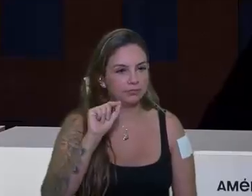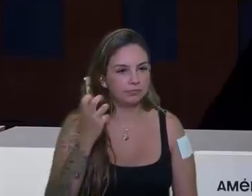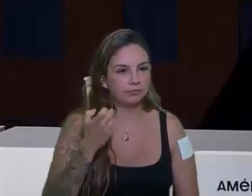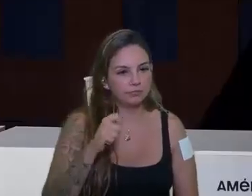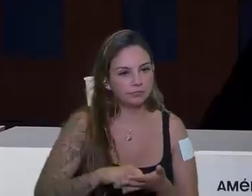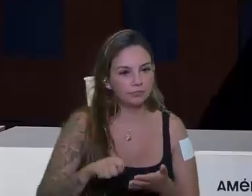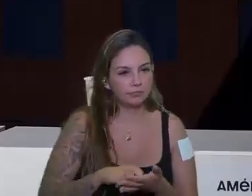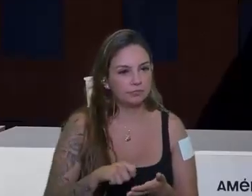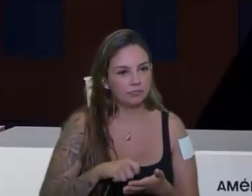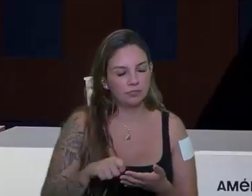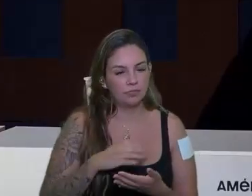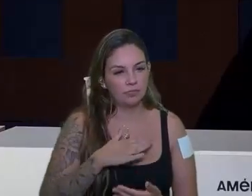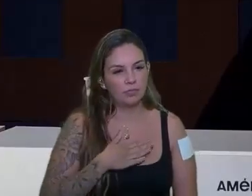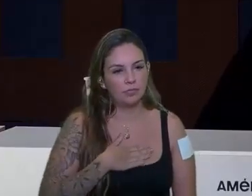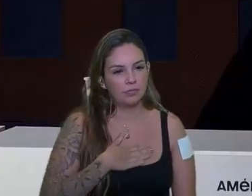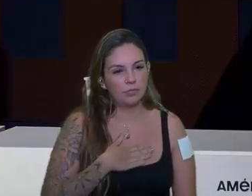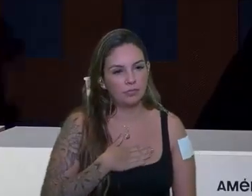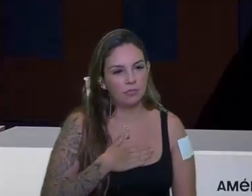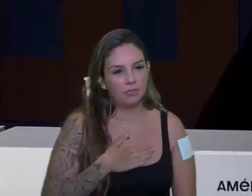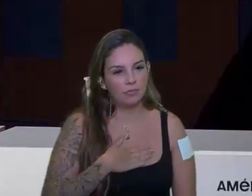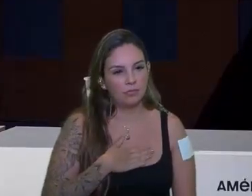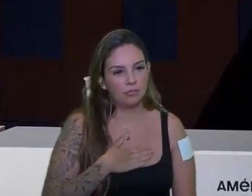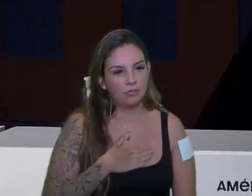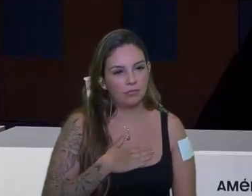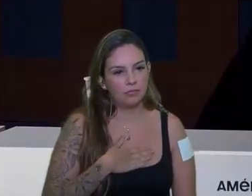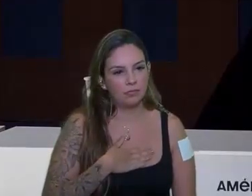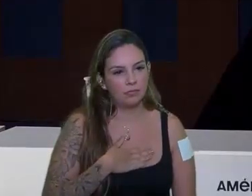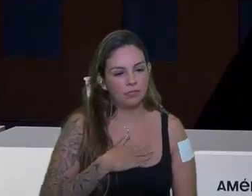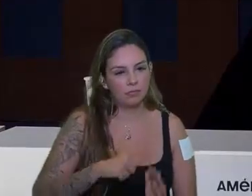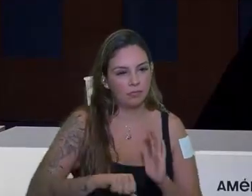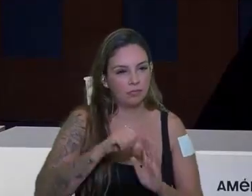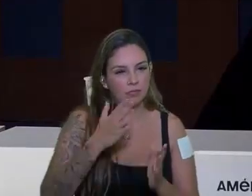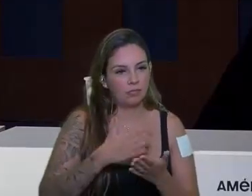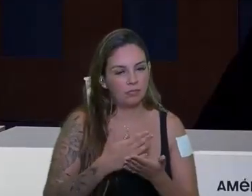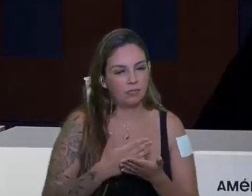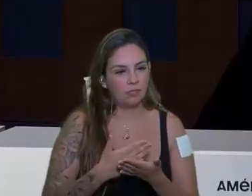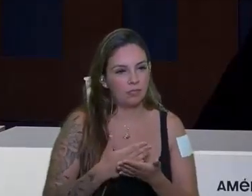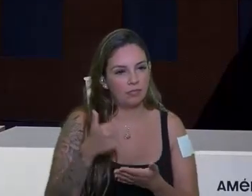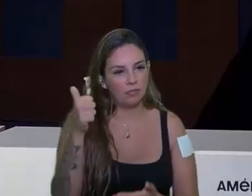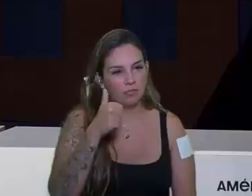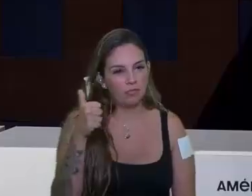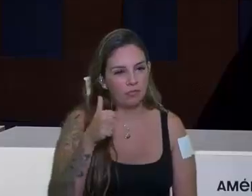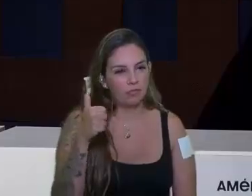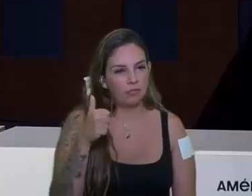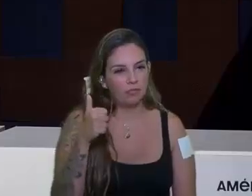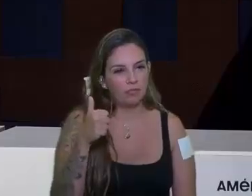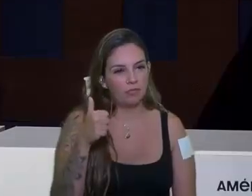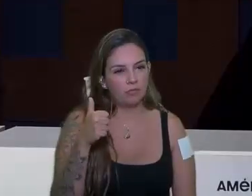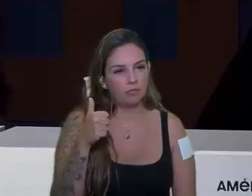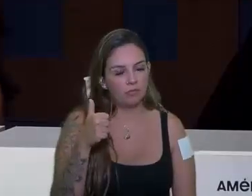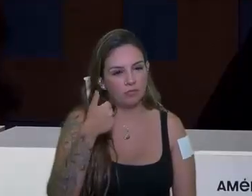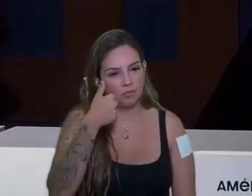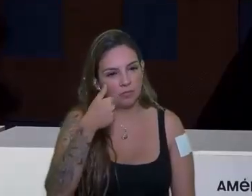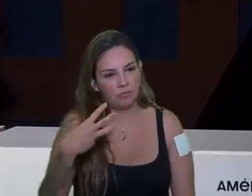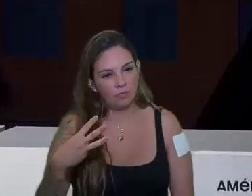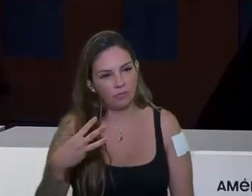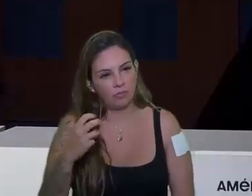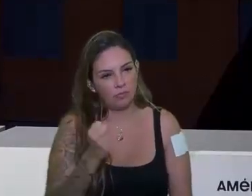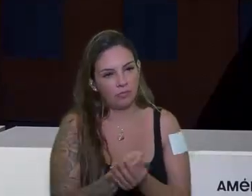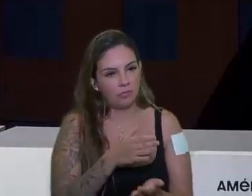queria escrever, eu escrevia para mim. Então, eu escrevia para a minha faixa etária. Meu primeiro livro eu escrevi ali aos 11, fui publicar aos